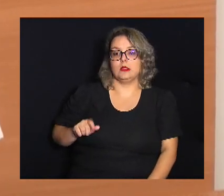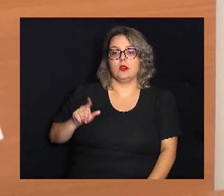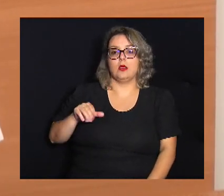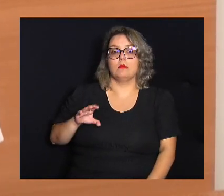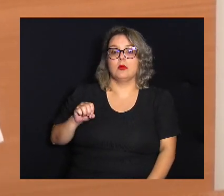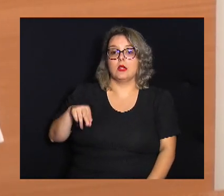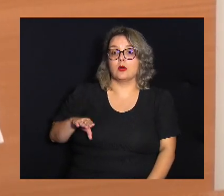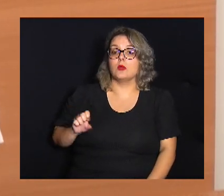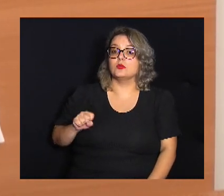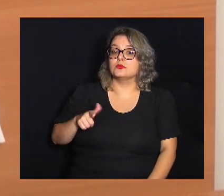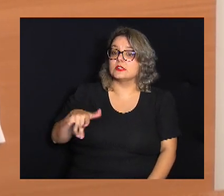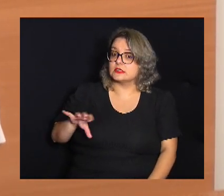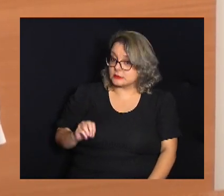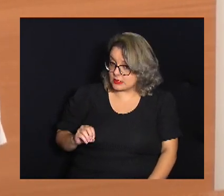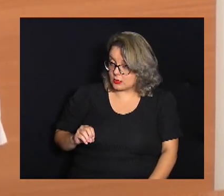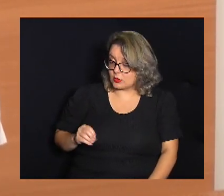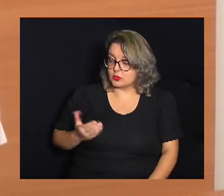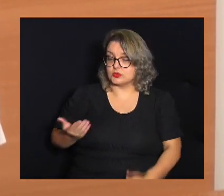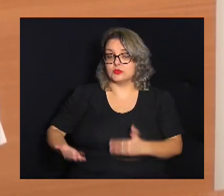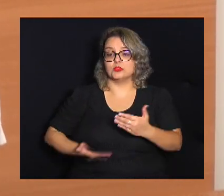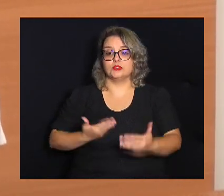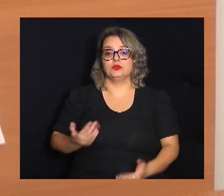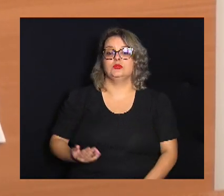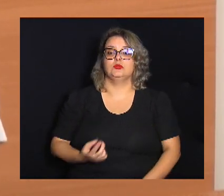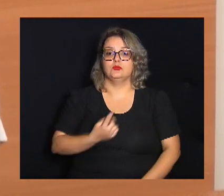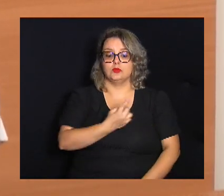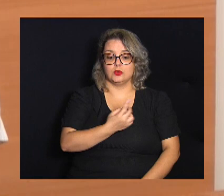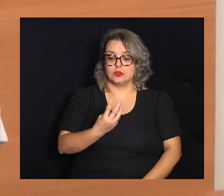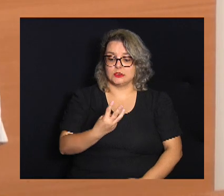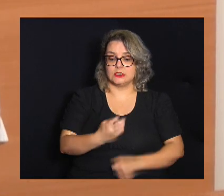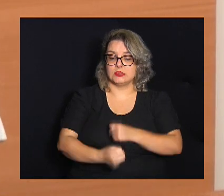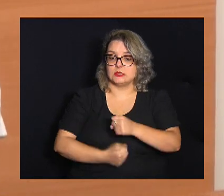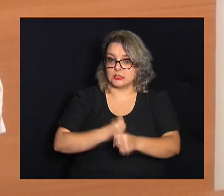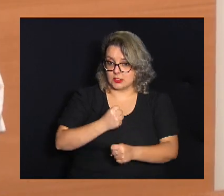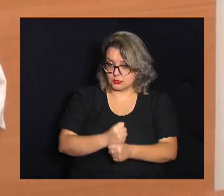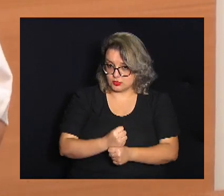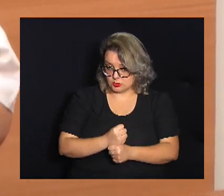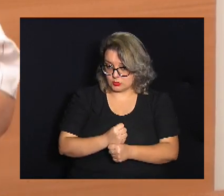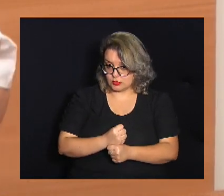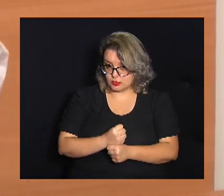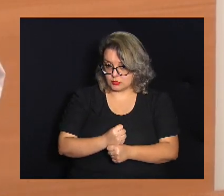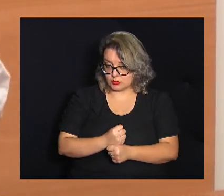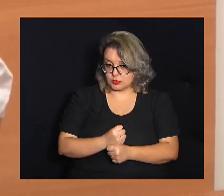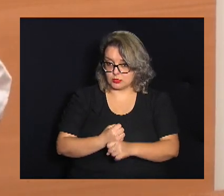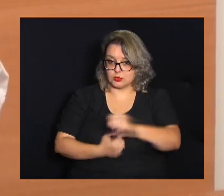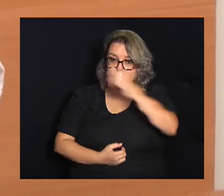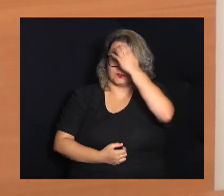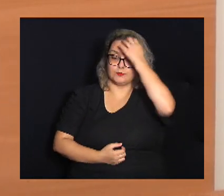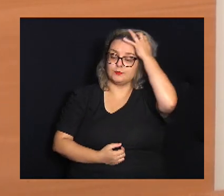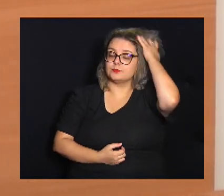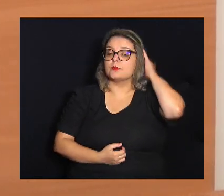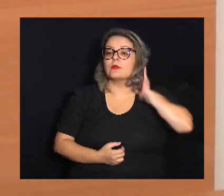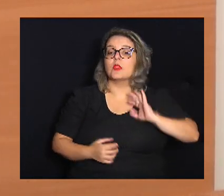de serviços por 13 anos. E todo o